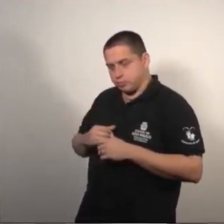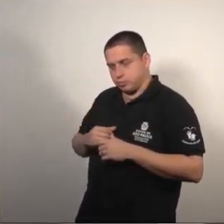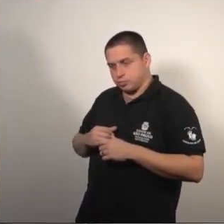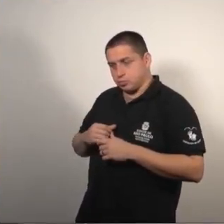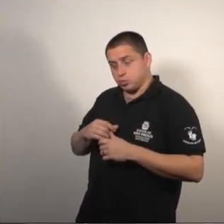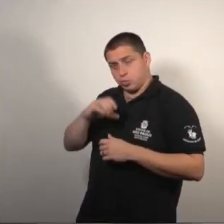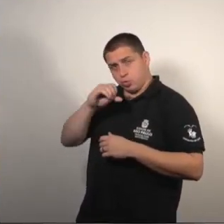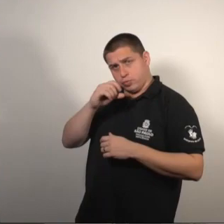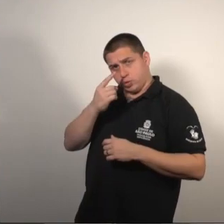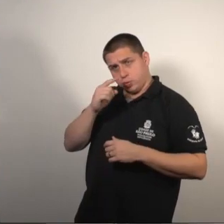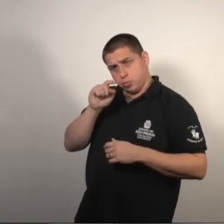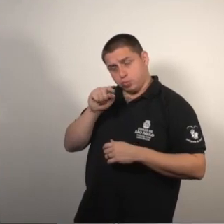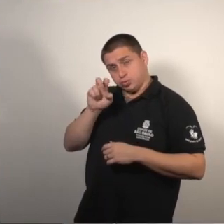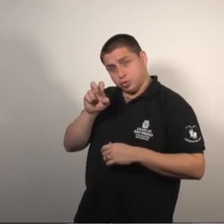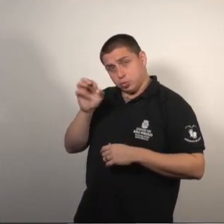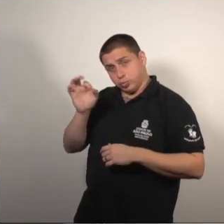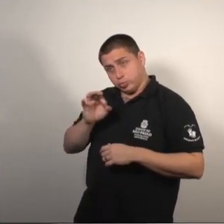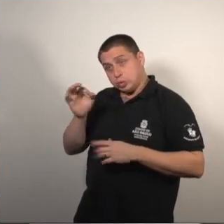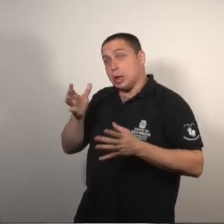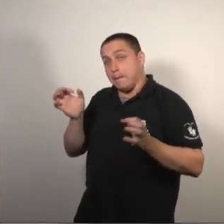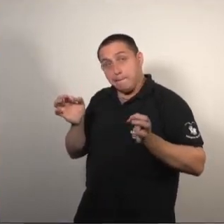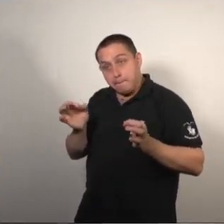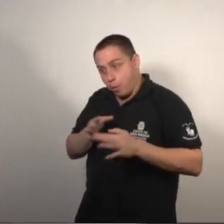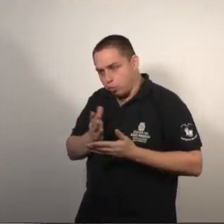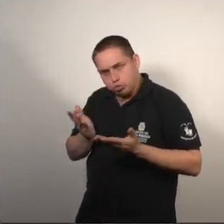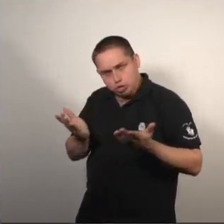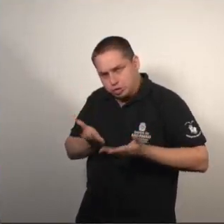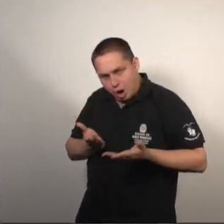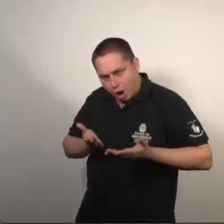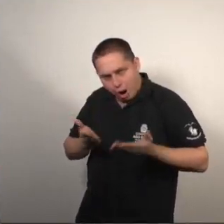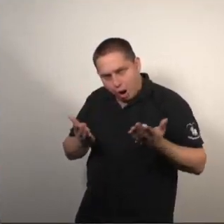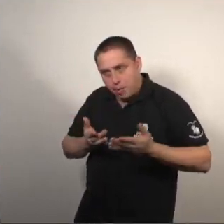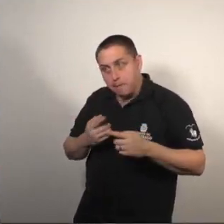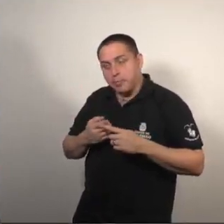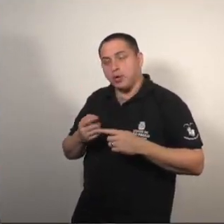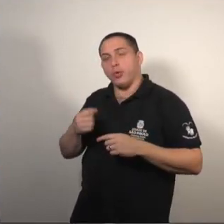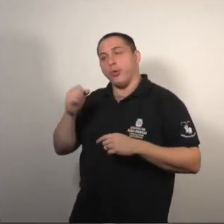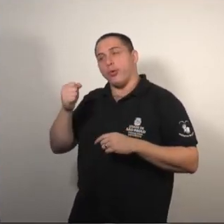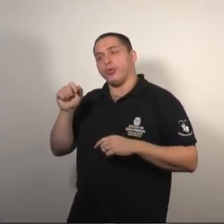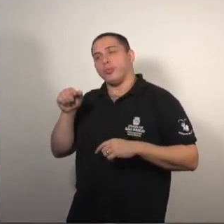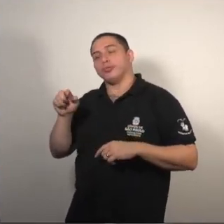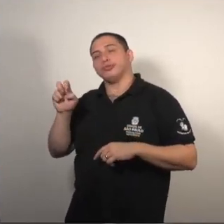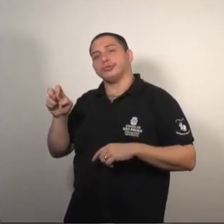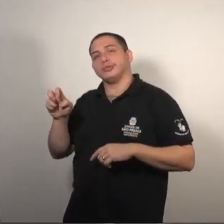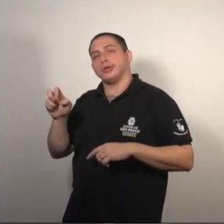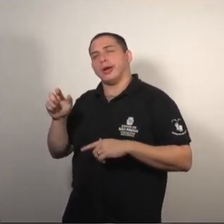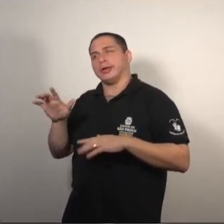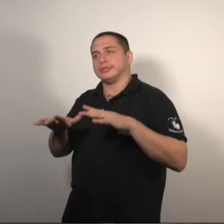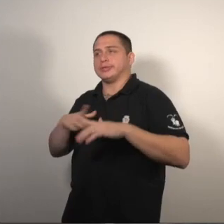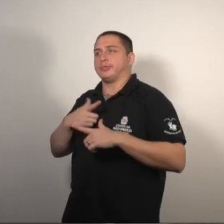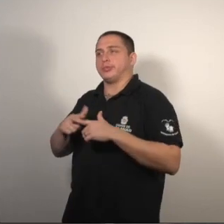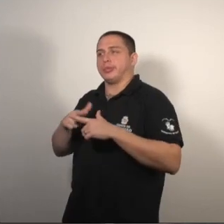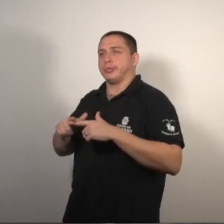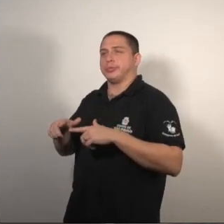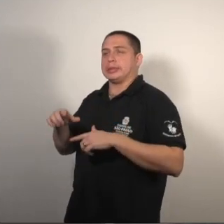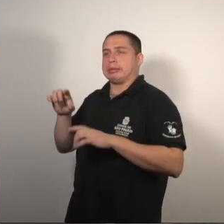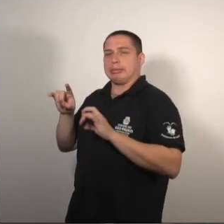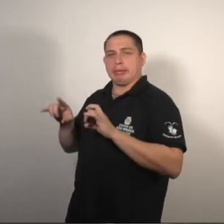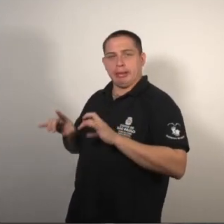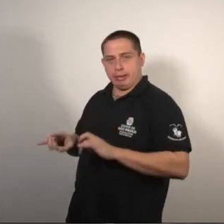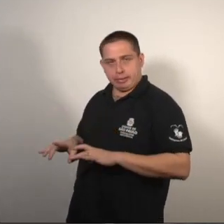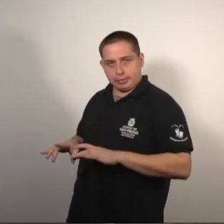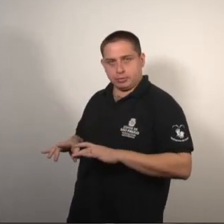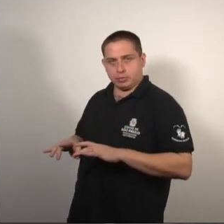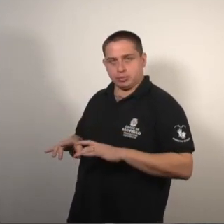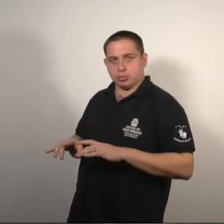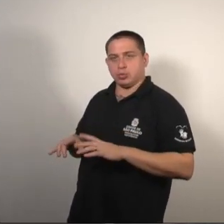91,5% já foi totalmente concluída. 8,5% por algum problema técnico de aditivo que já foi